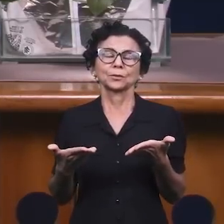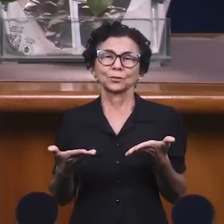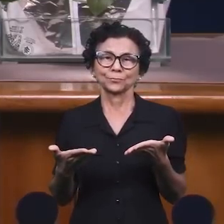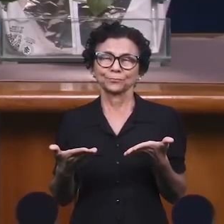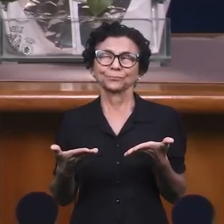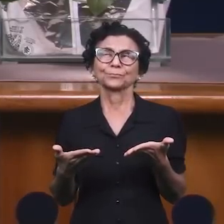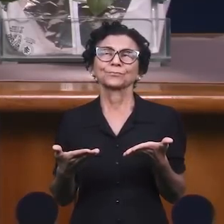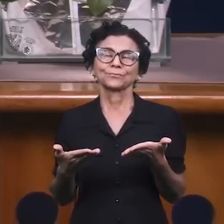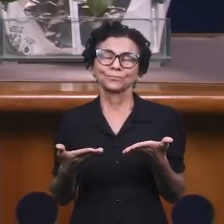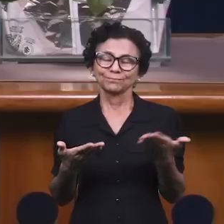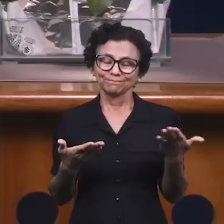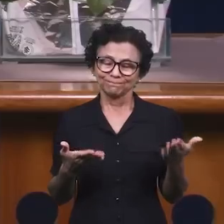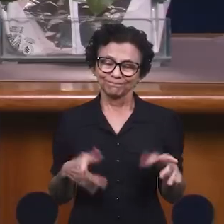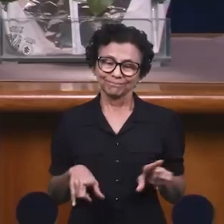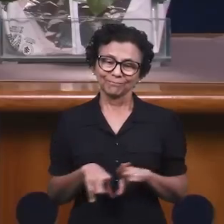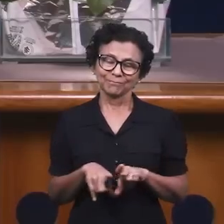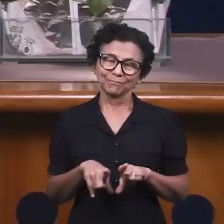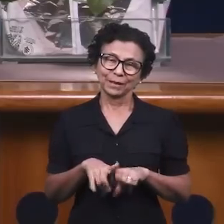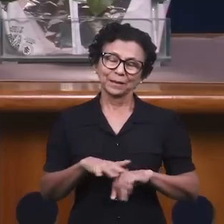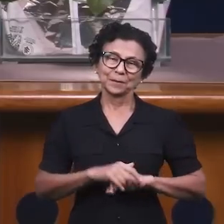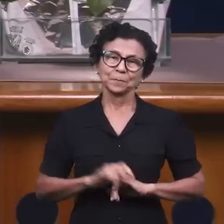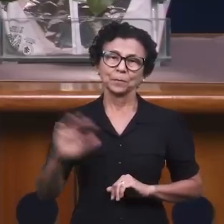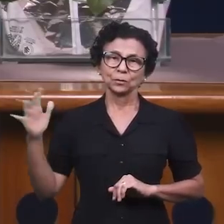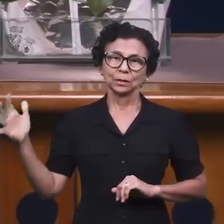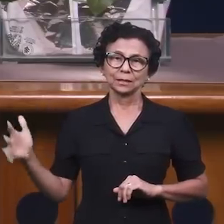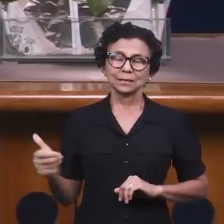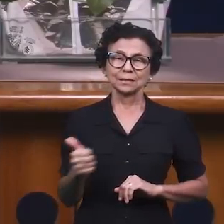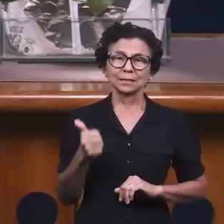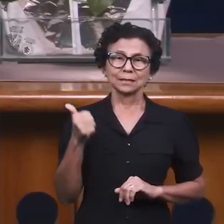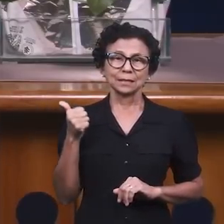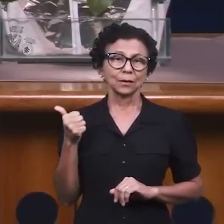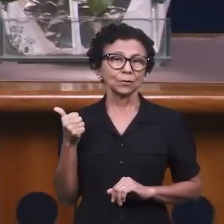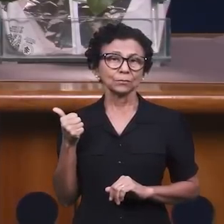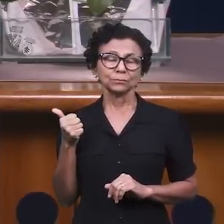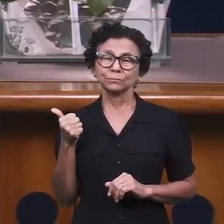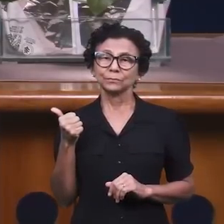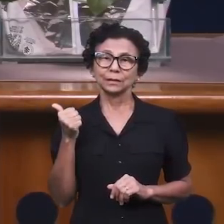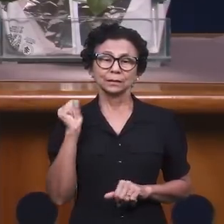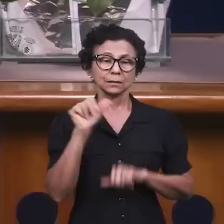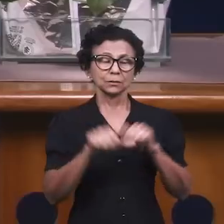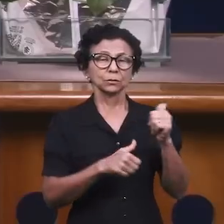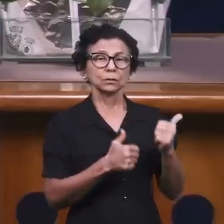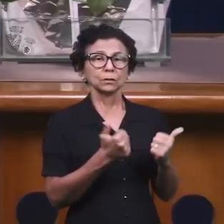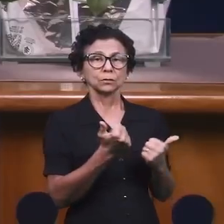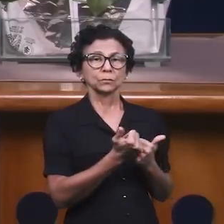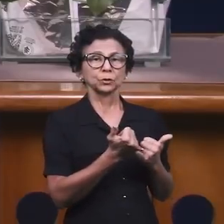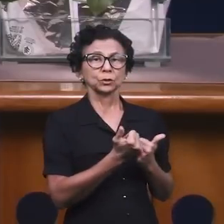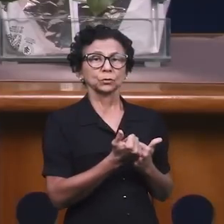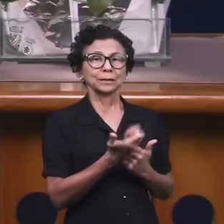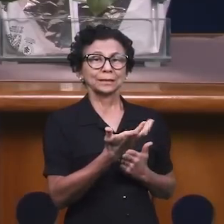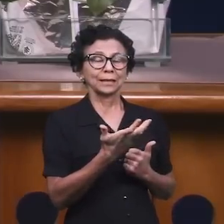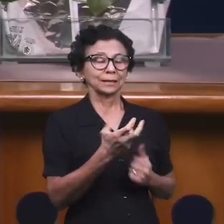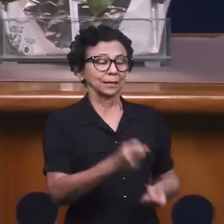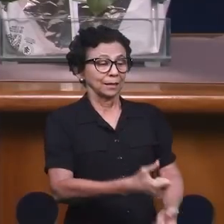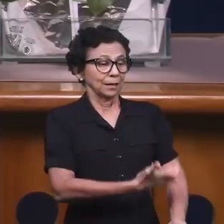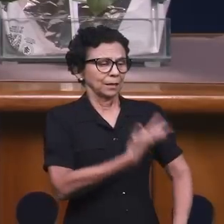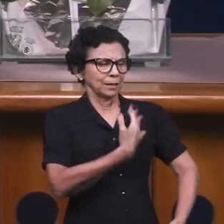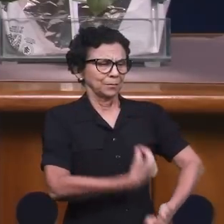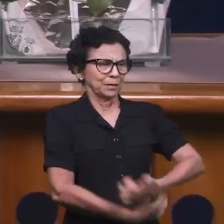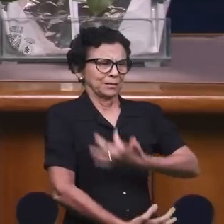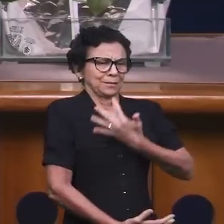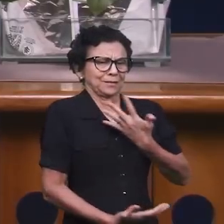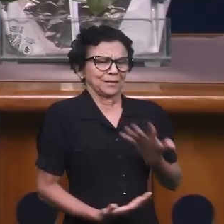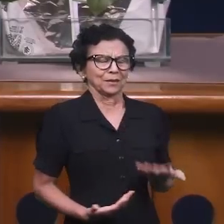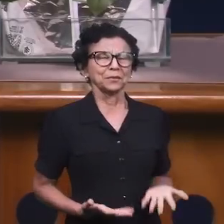uma substituição da verdadeira adoração pela emoção, da verdadeira adoração,